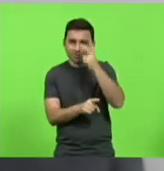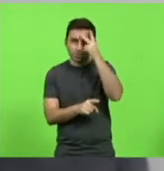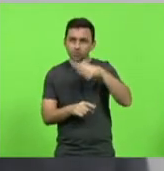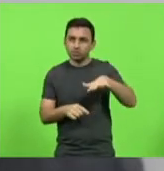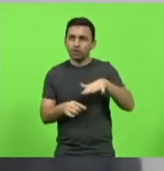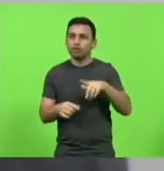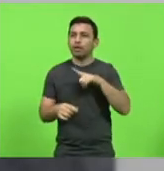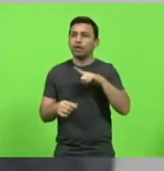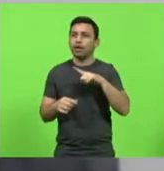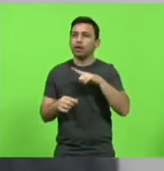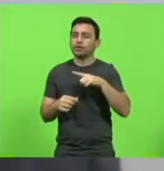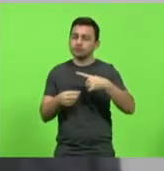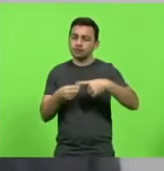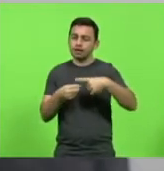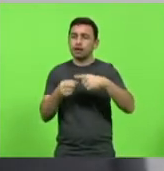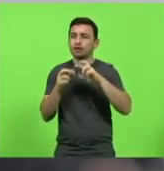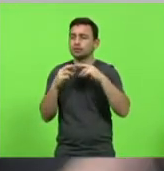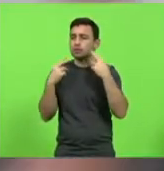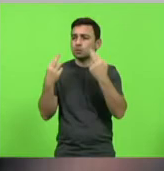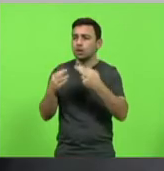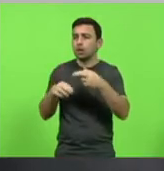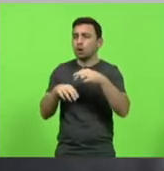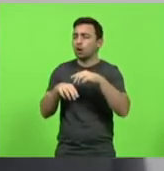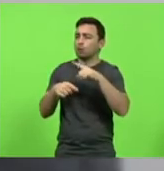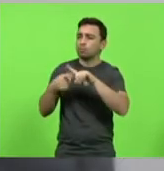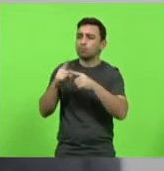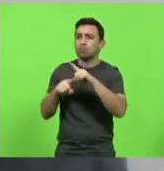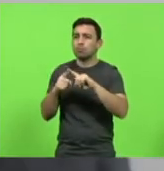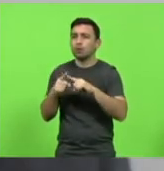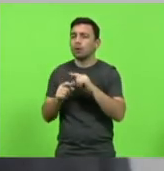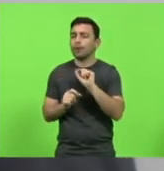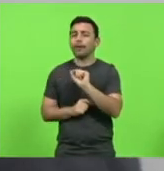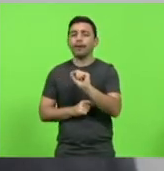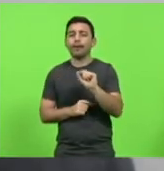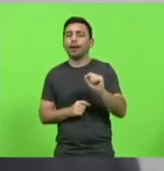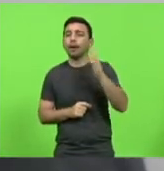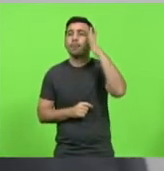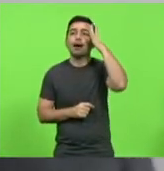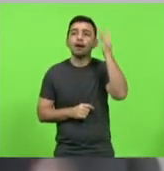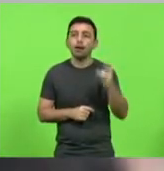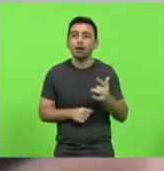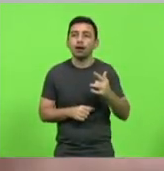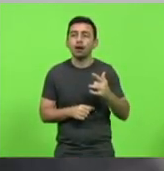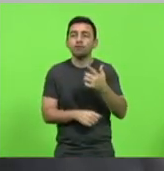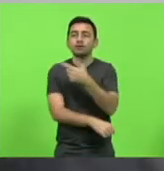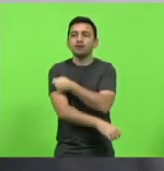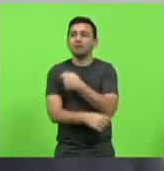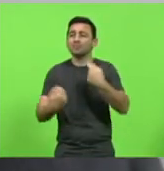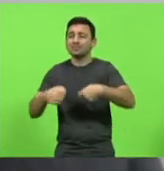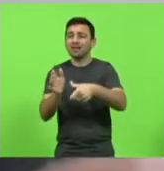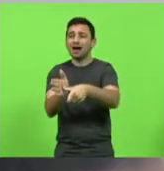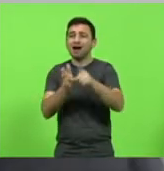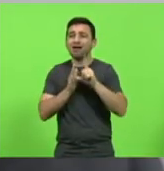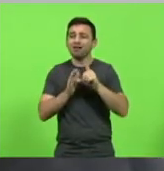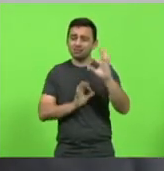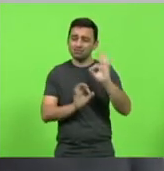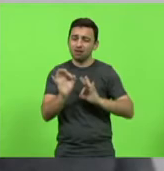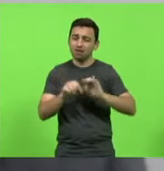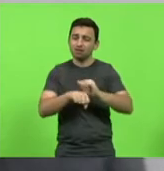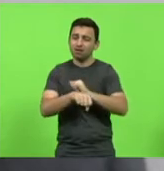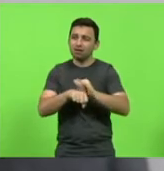durante um dia com a vacina guardada para decidir o que vai vacinar no outro dia. Esse plano já tinha que estar pronto, então é